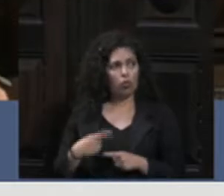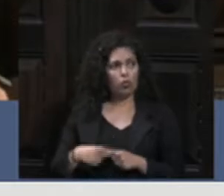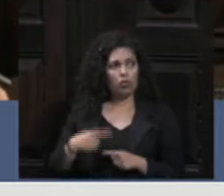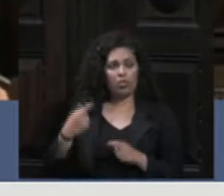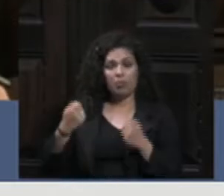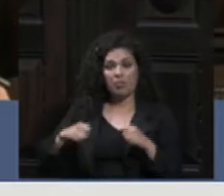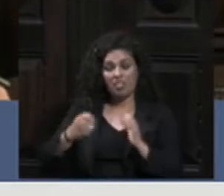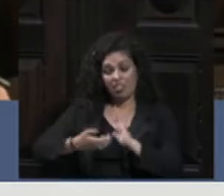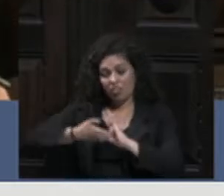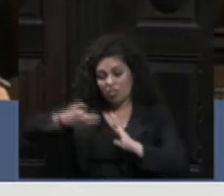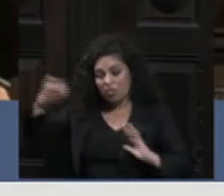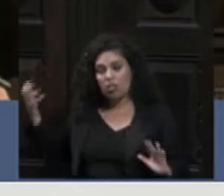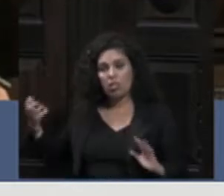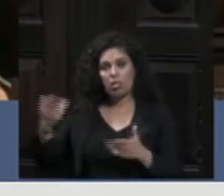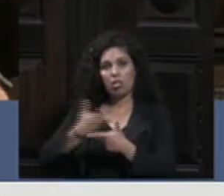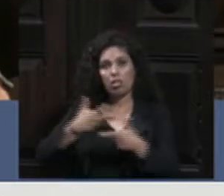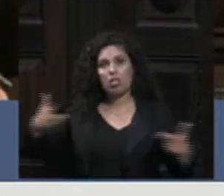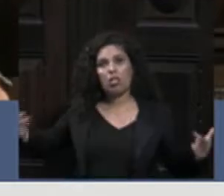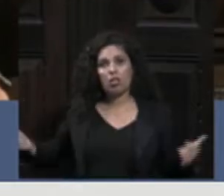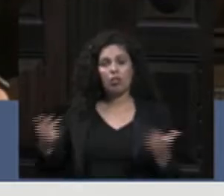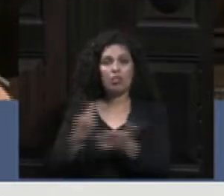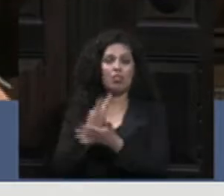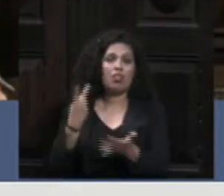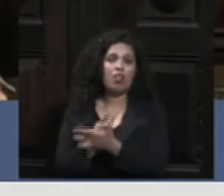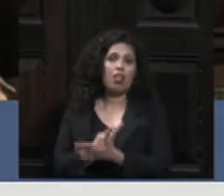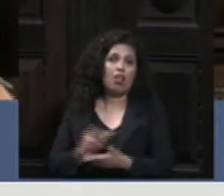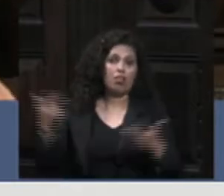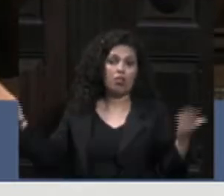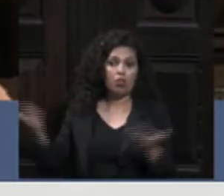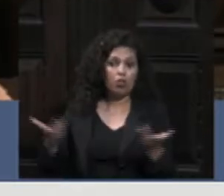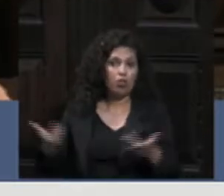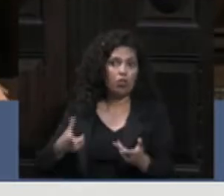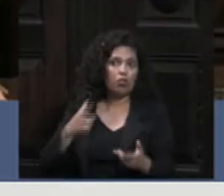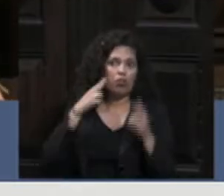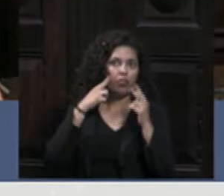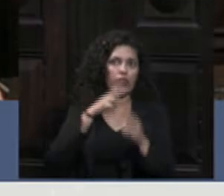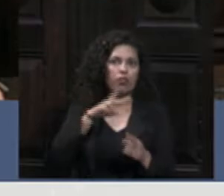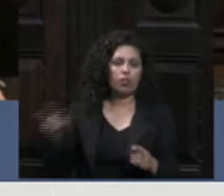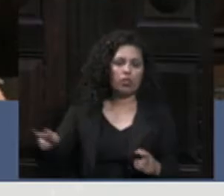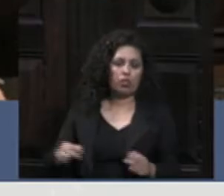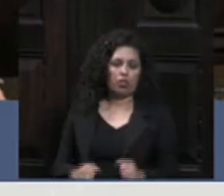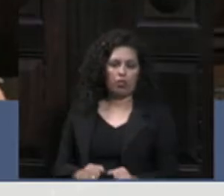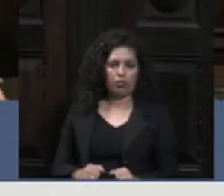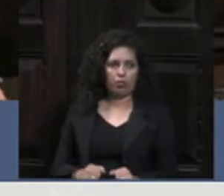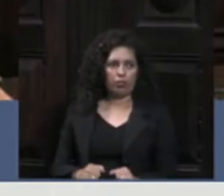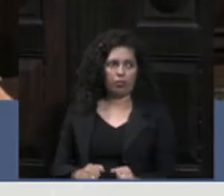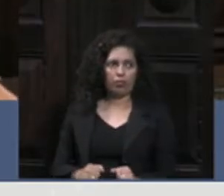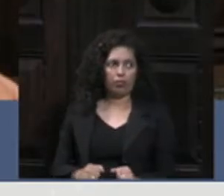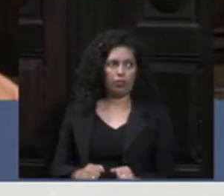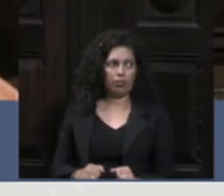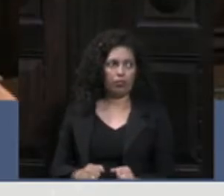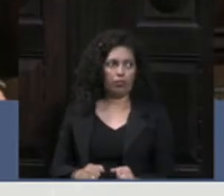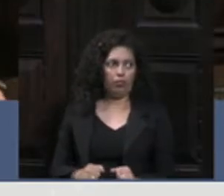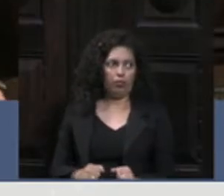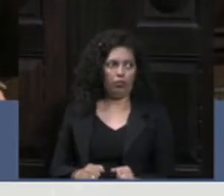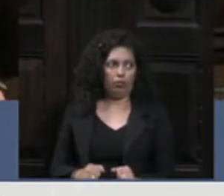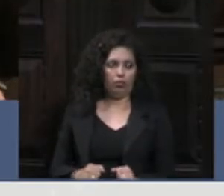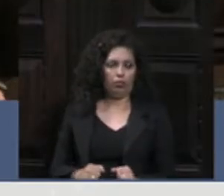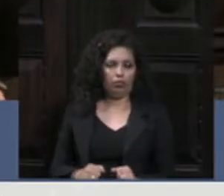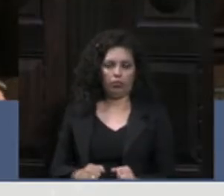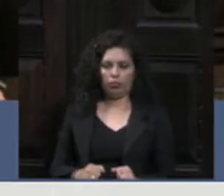Brasil desse abismo, desse atoleiro que ele está